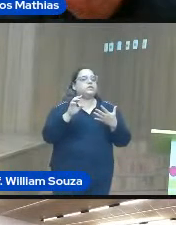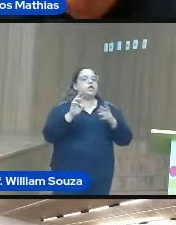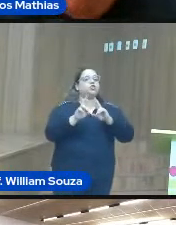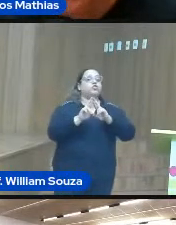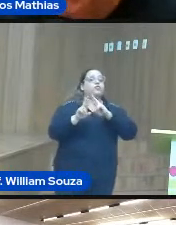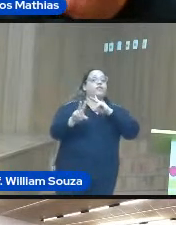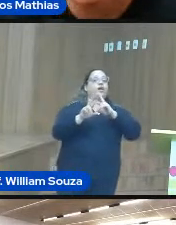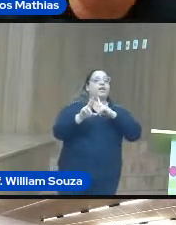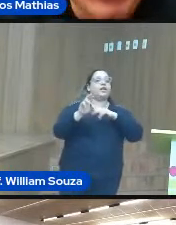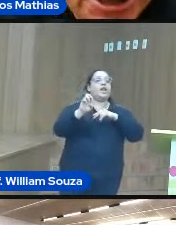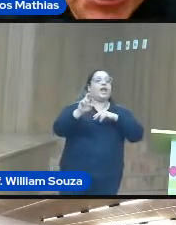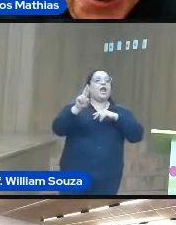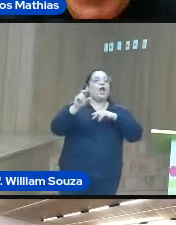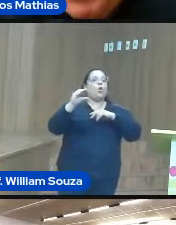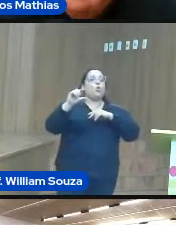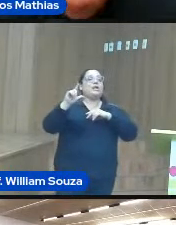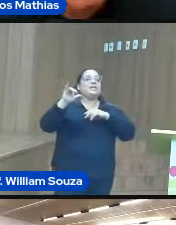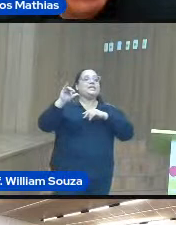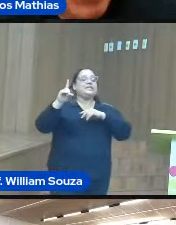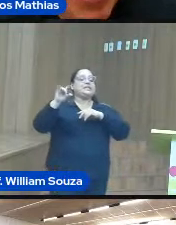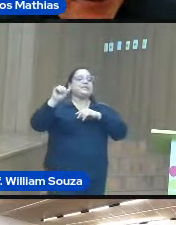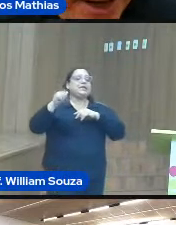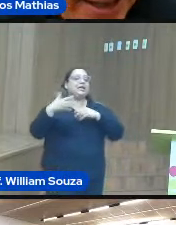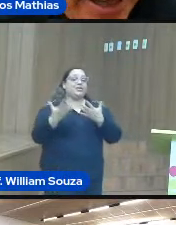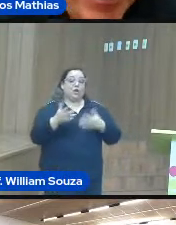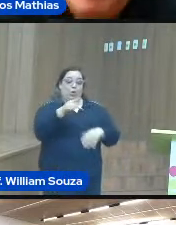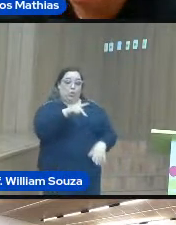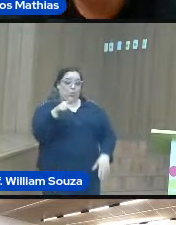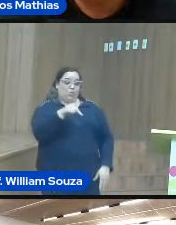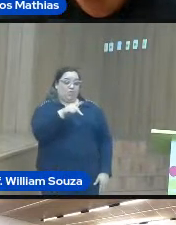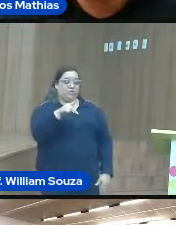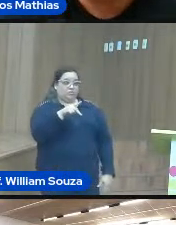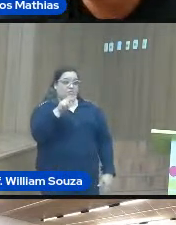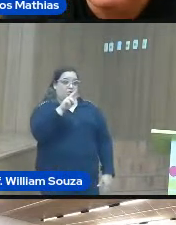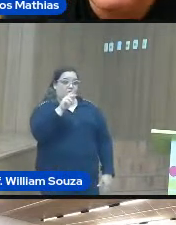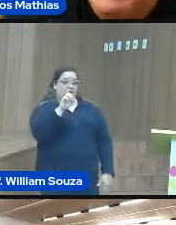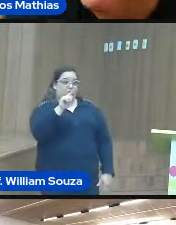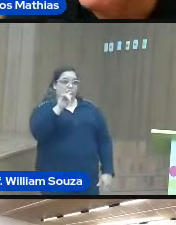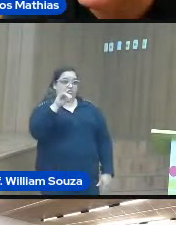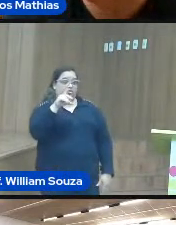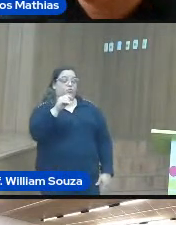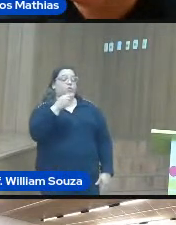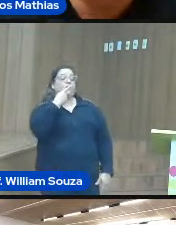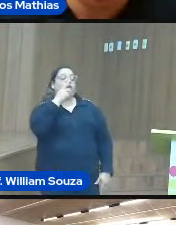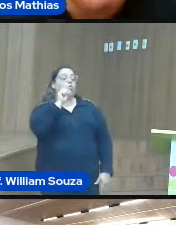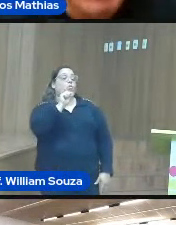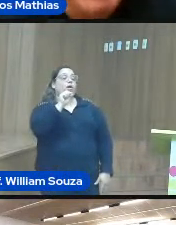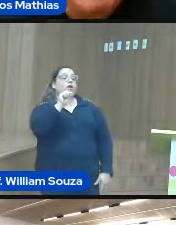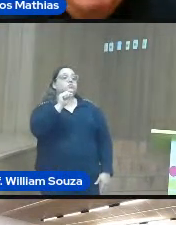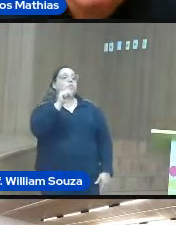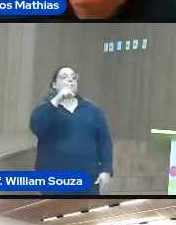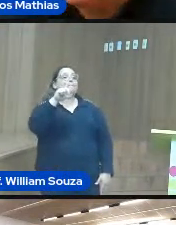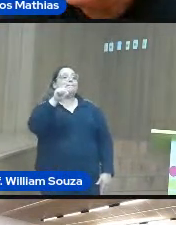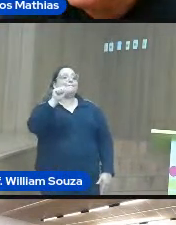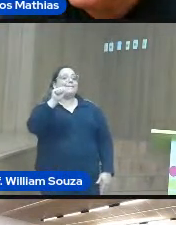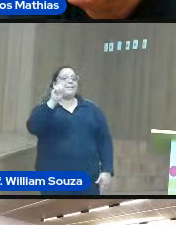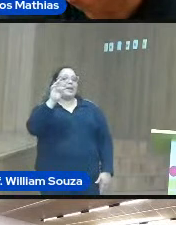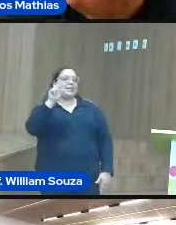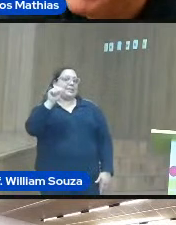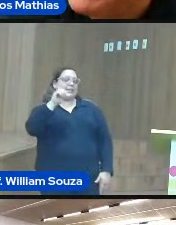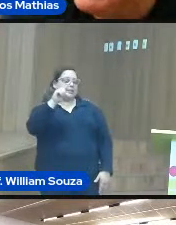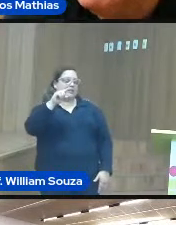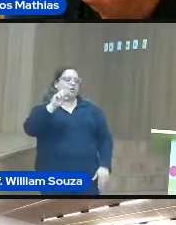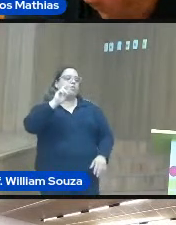Regildo falou sobre platonismo na fala dele. Então, por exemplo, a geometria de Euclides